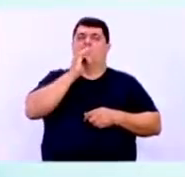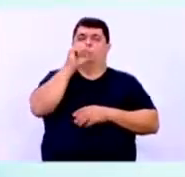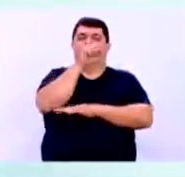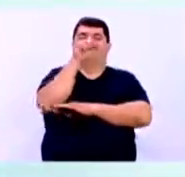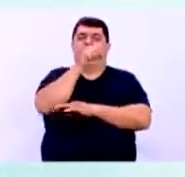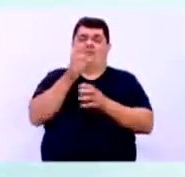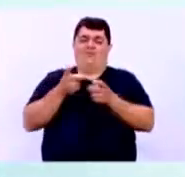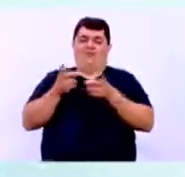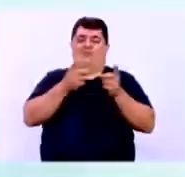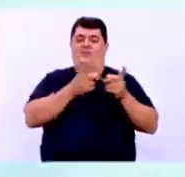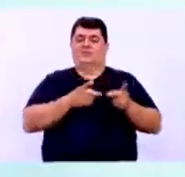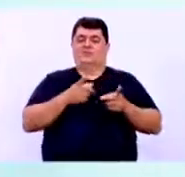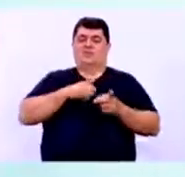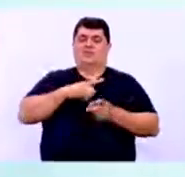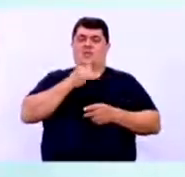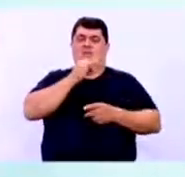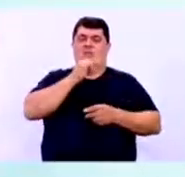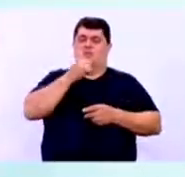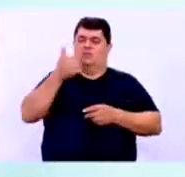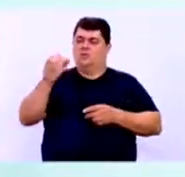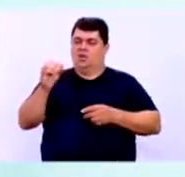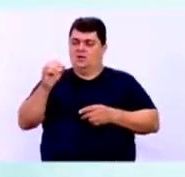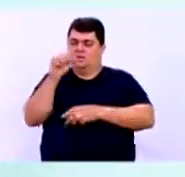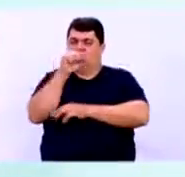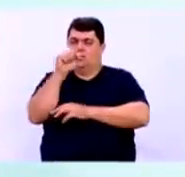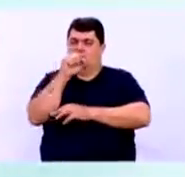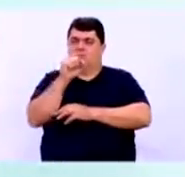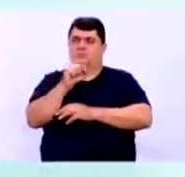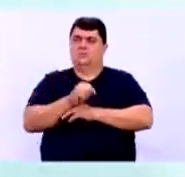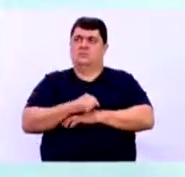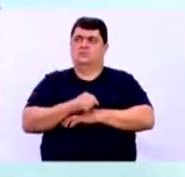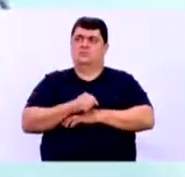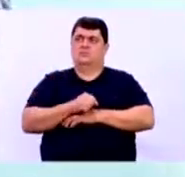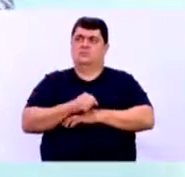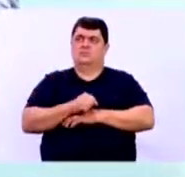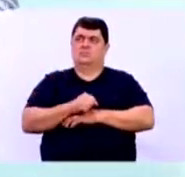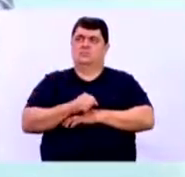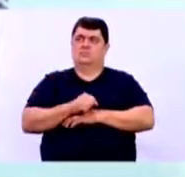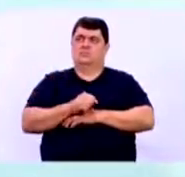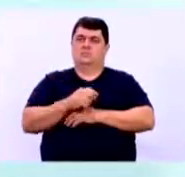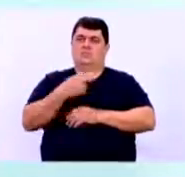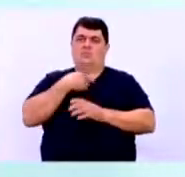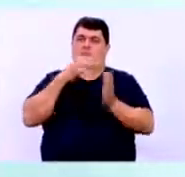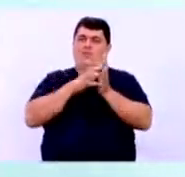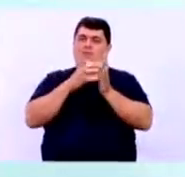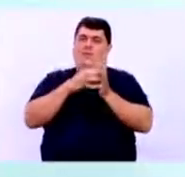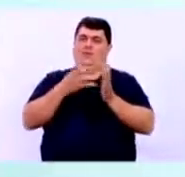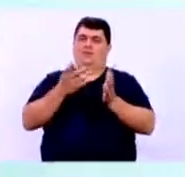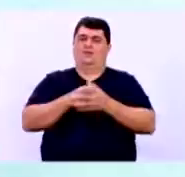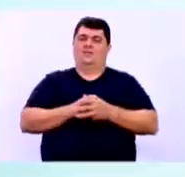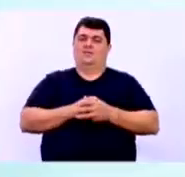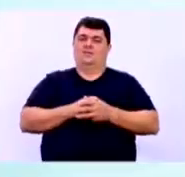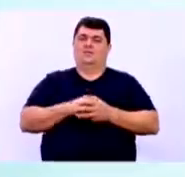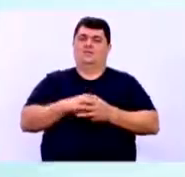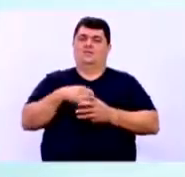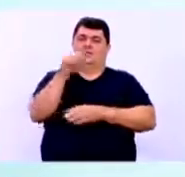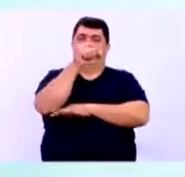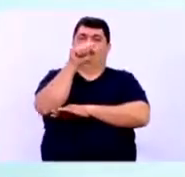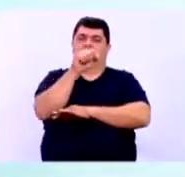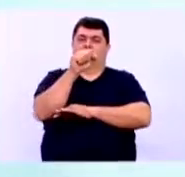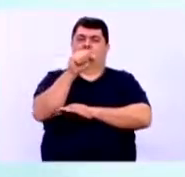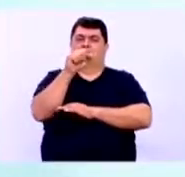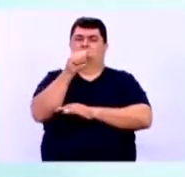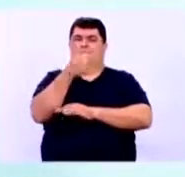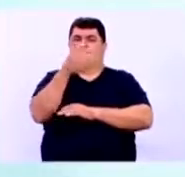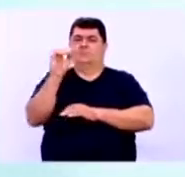ele tem 10 carros Gols, né? Então ele, desculpe, tira a marca, eu não falei essa palavra, mas ele tem 10 carros.